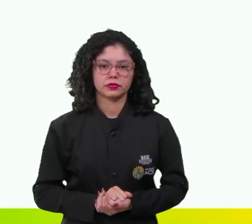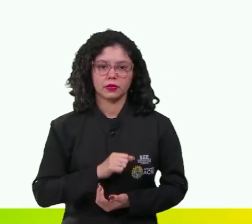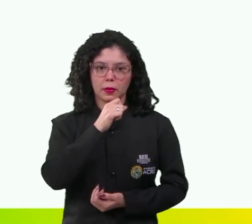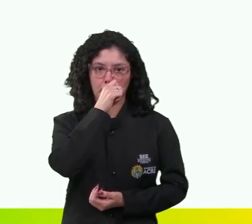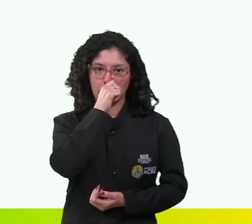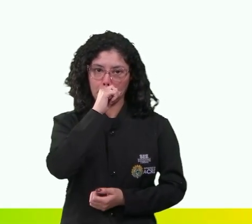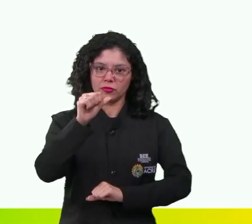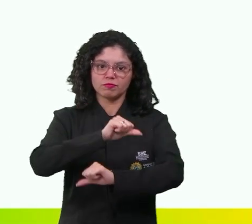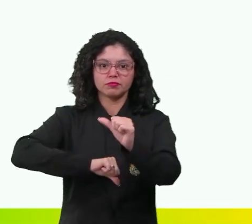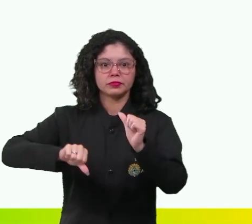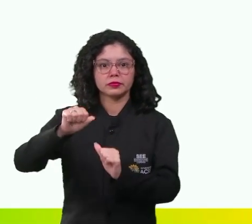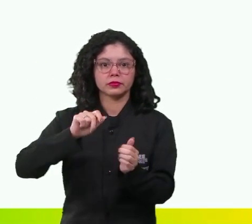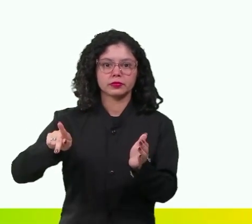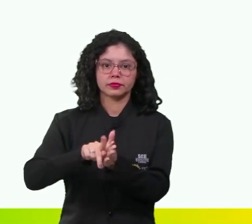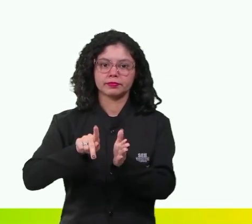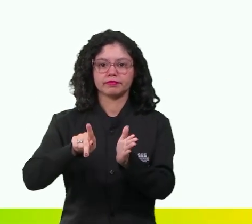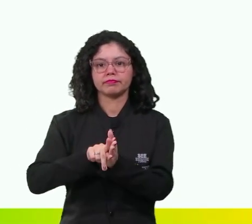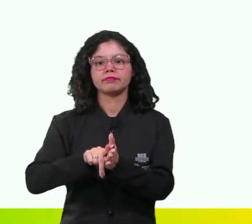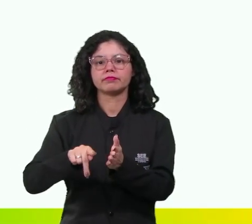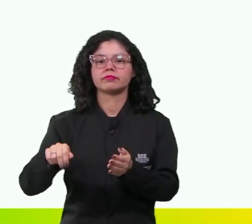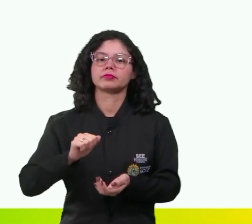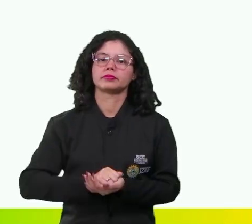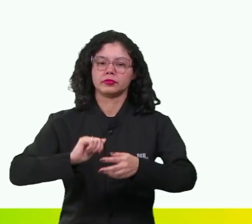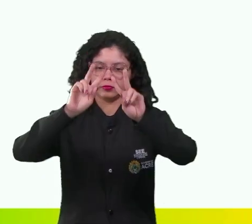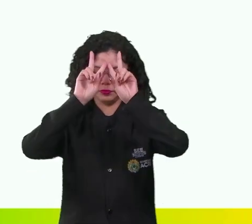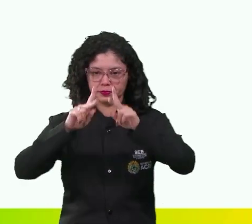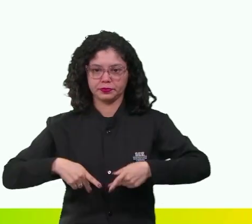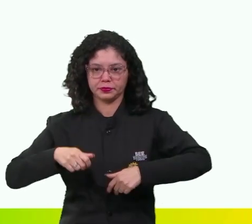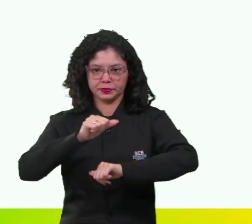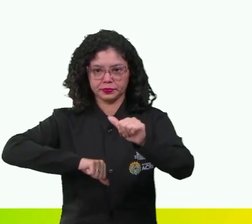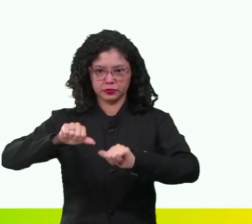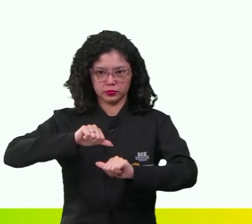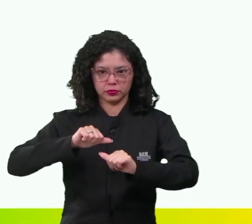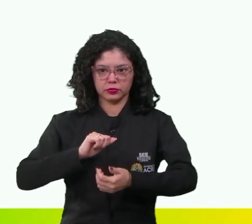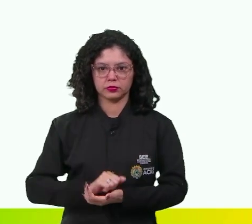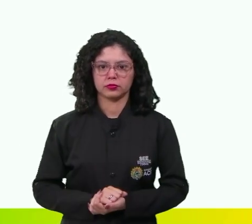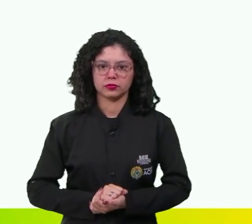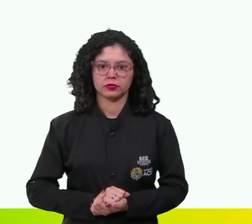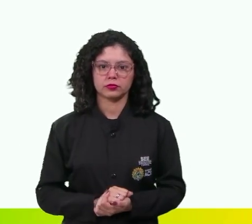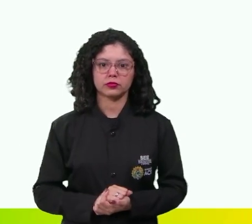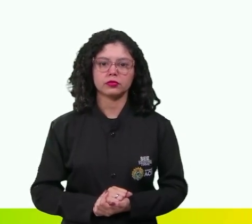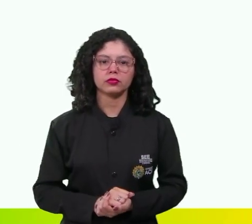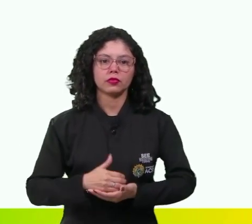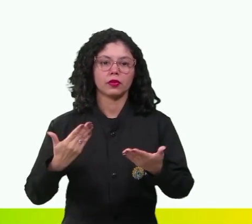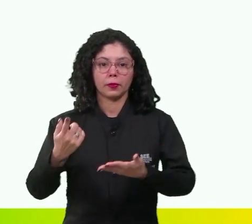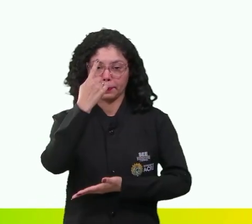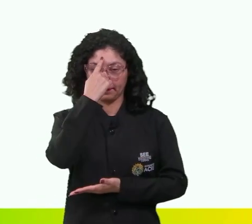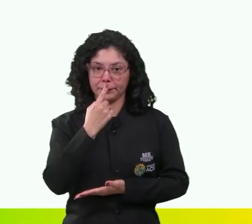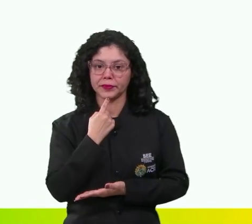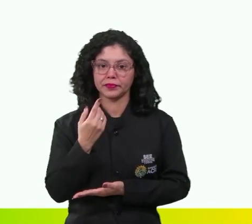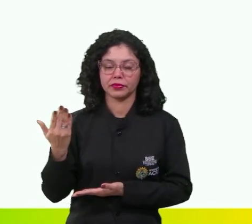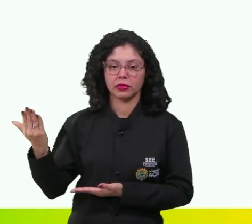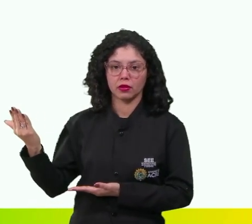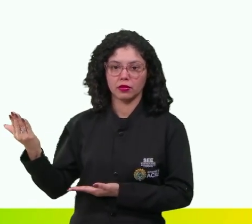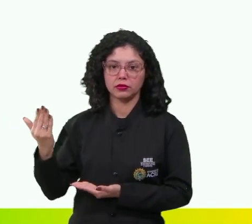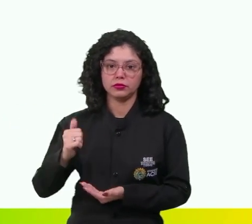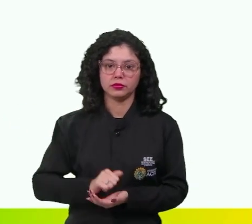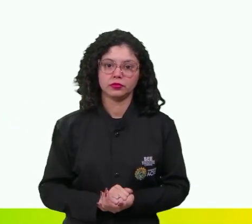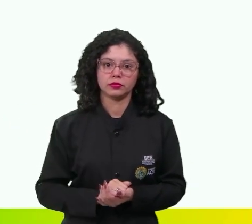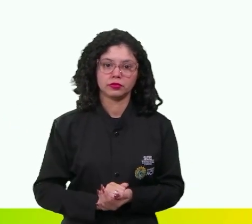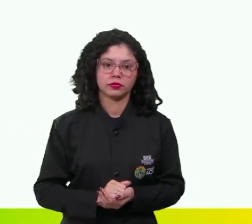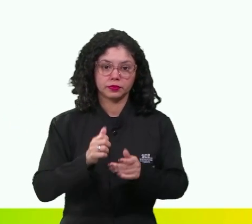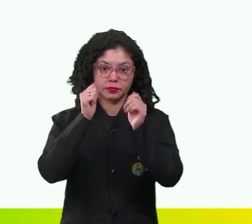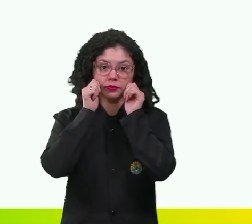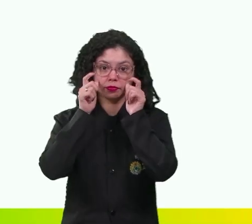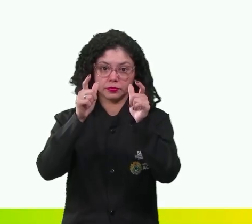meio natural é transformado pelas atividades humanas. Aí a imagem que nós temos já chama um pouco